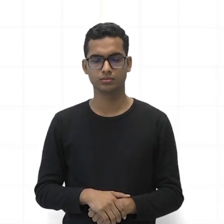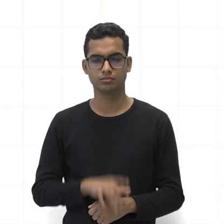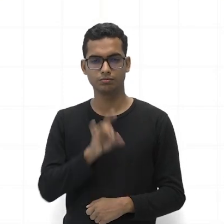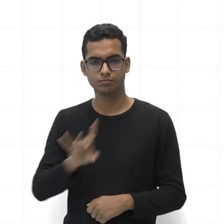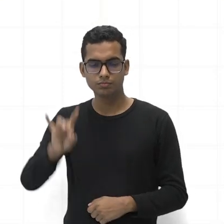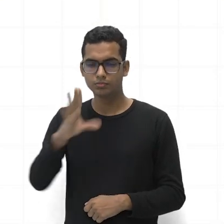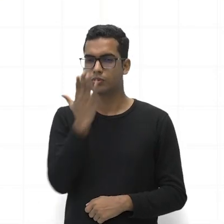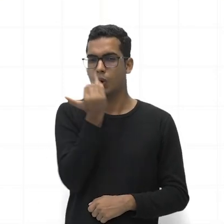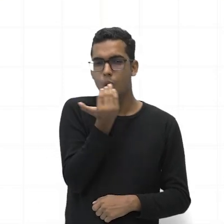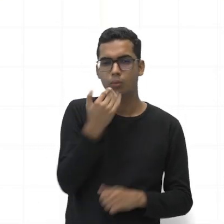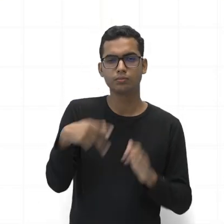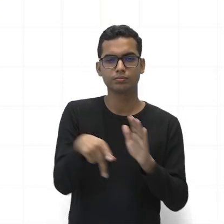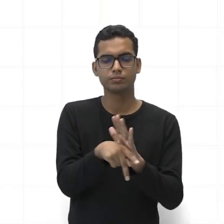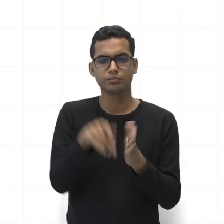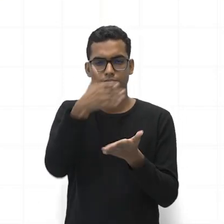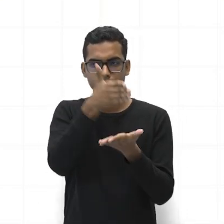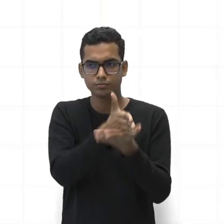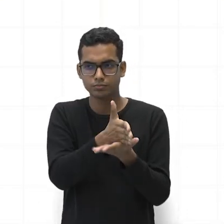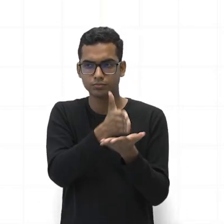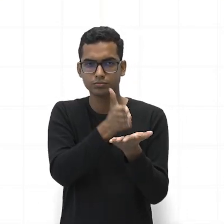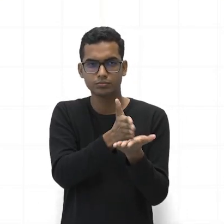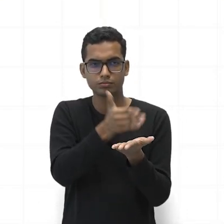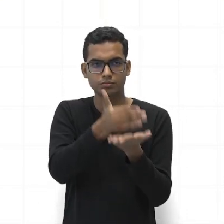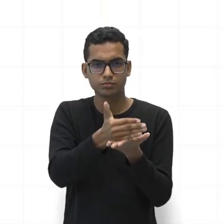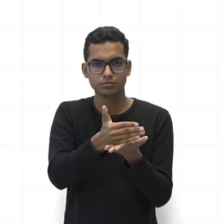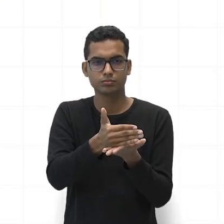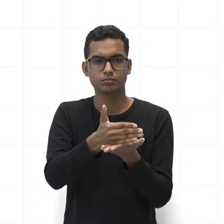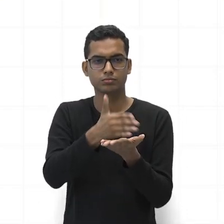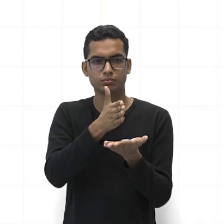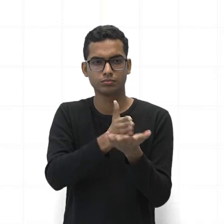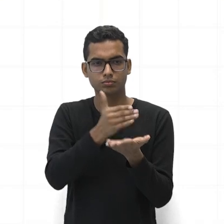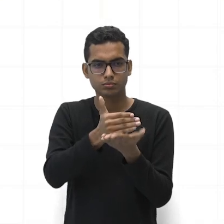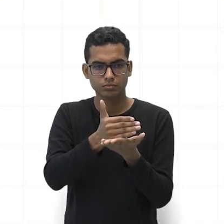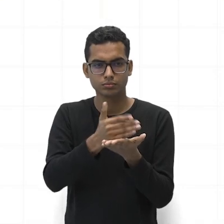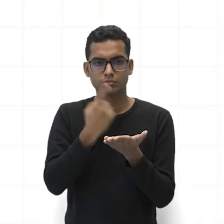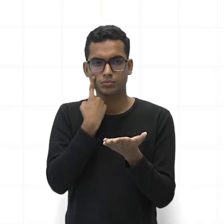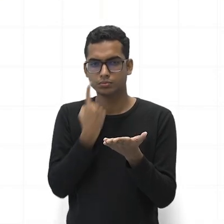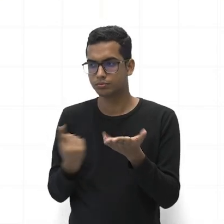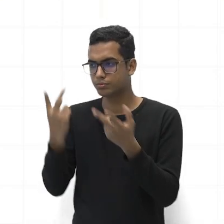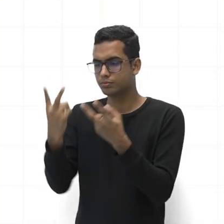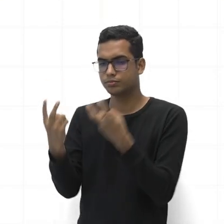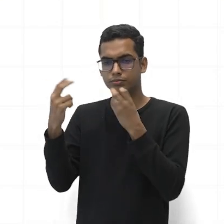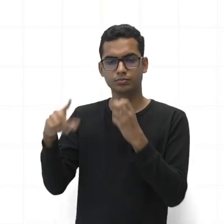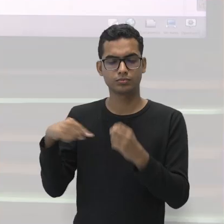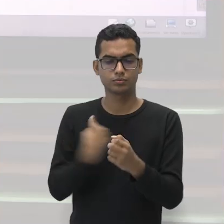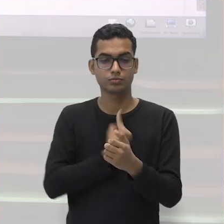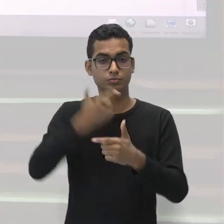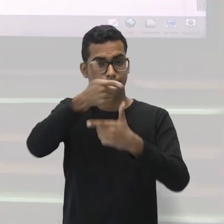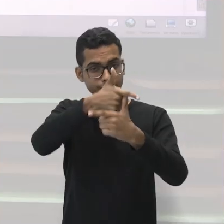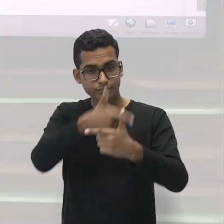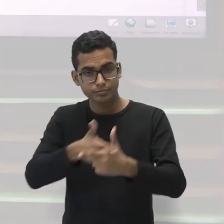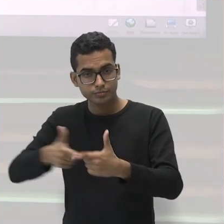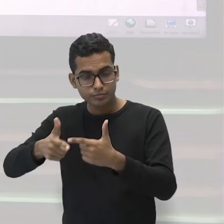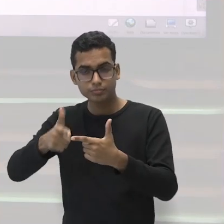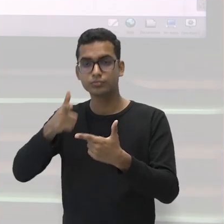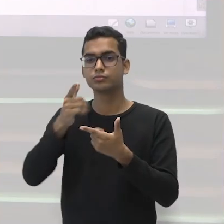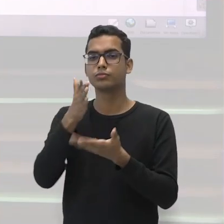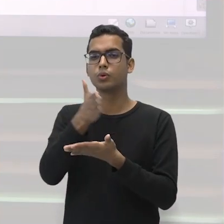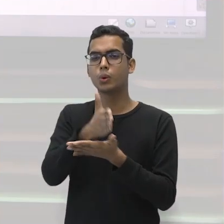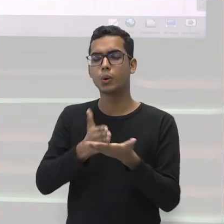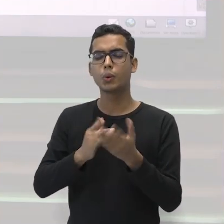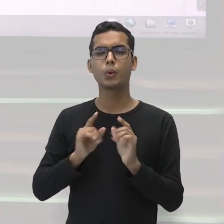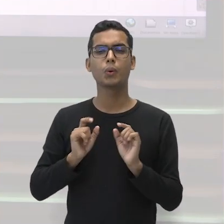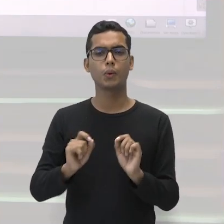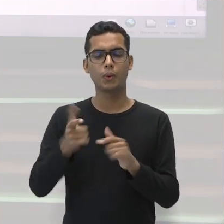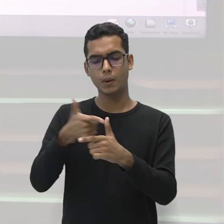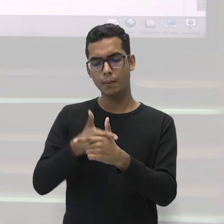por 2. Tá legal? Então, analisa bem, que o professor vai mostrar aqui para você aqui na imagem. Primeiro, percebe que nós estamos dividindo agora uma fração,